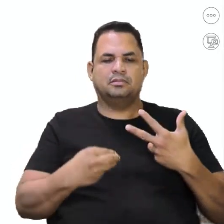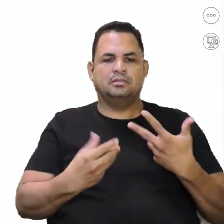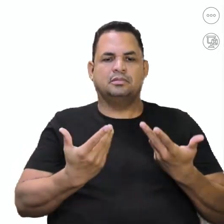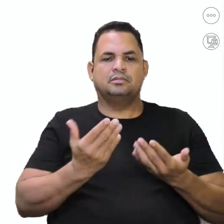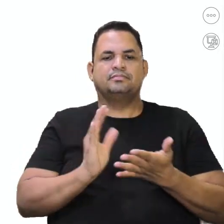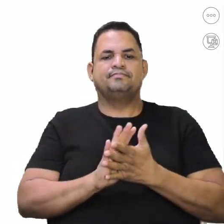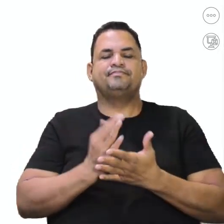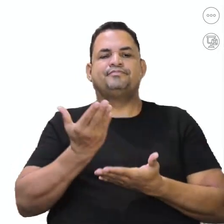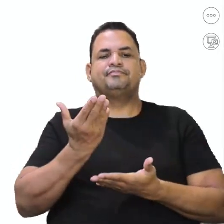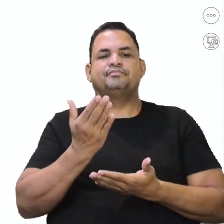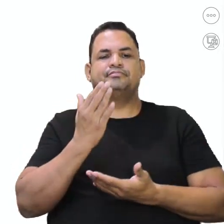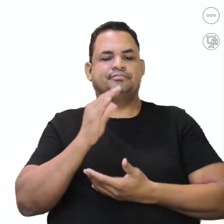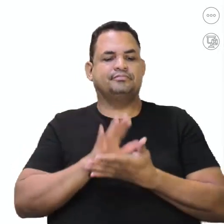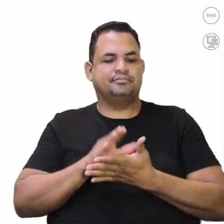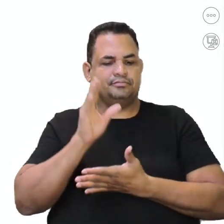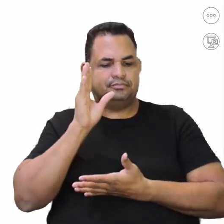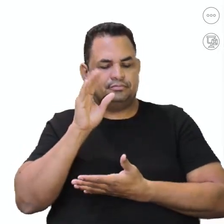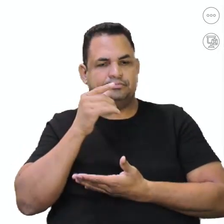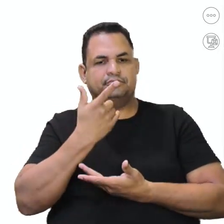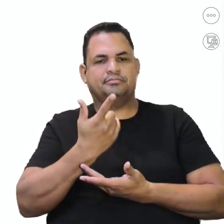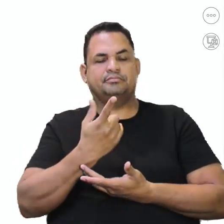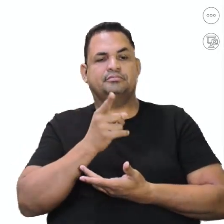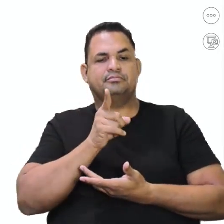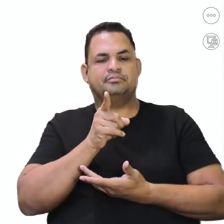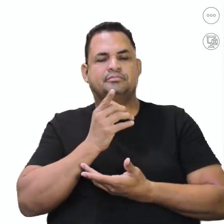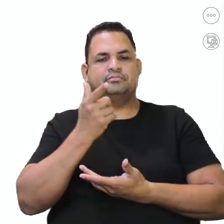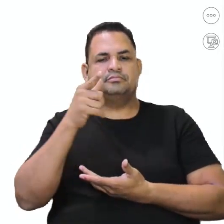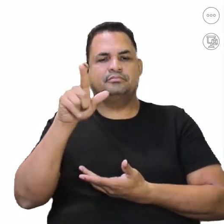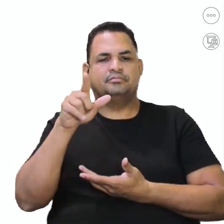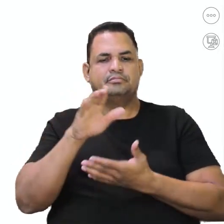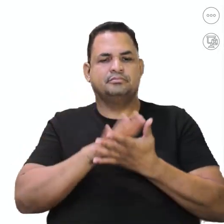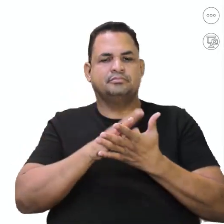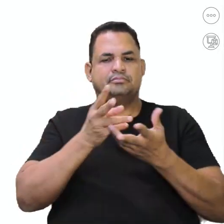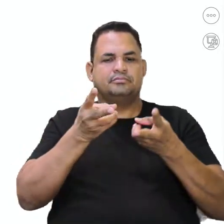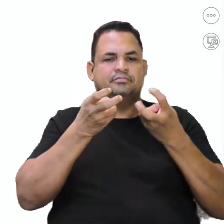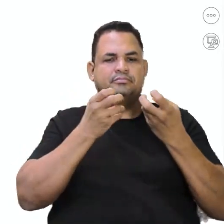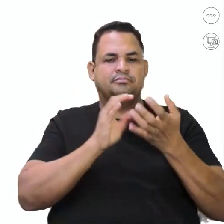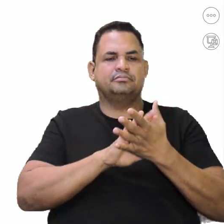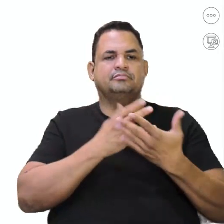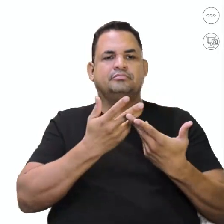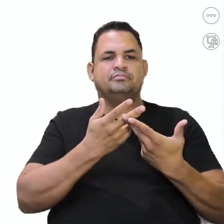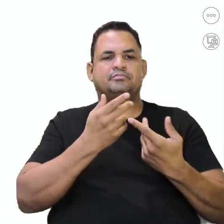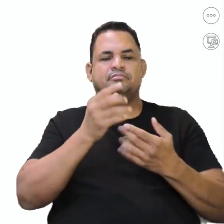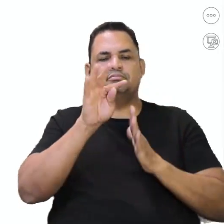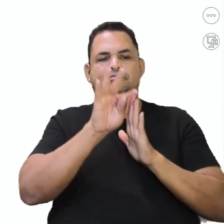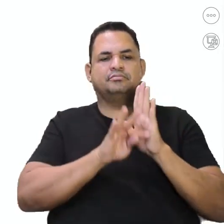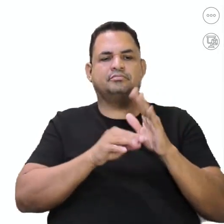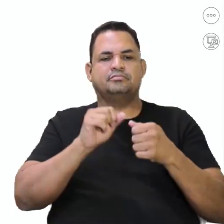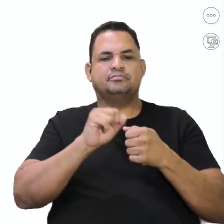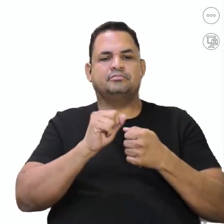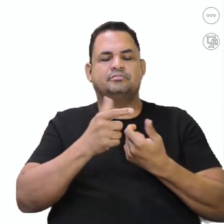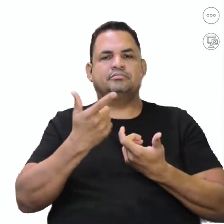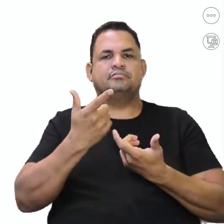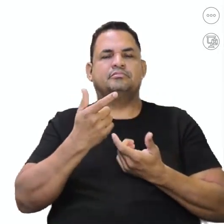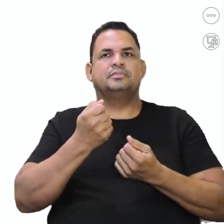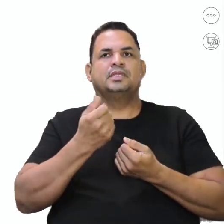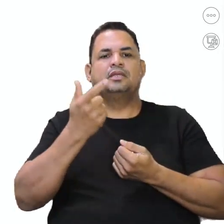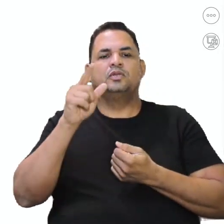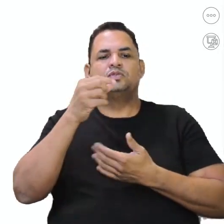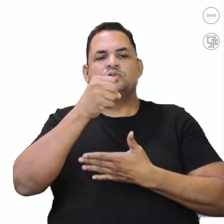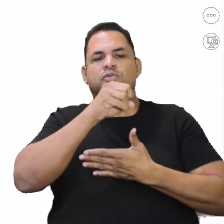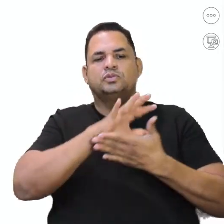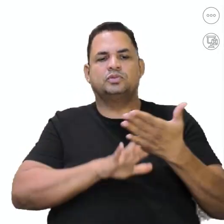Enem, certo? Então é interessante que você consiga identificar esse texto antes de fazer todas as outras